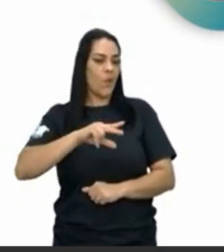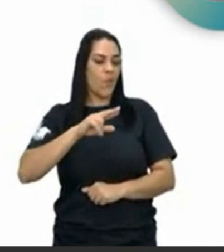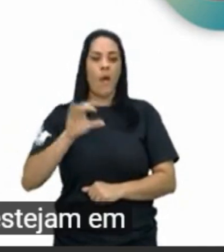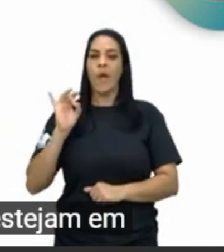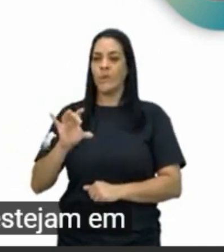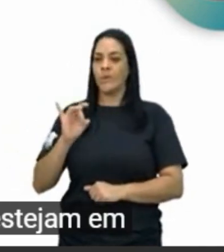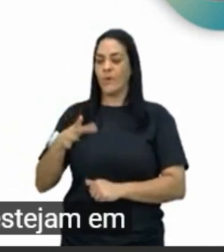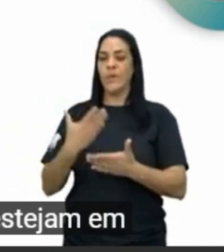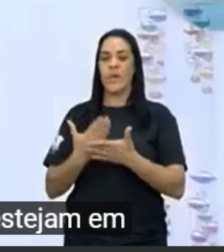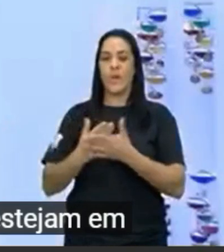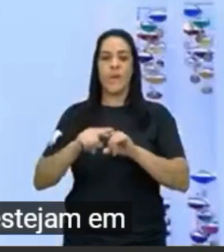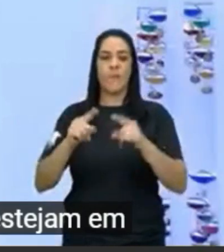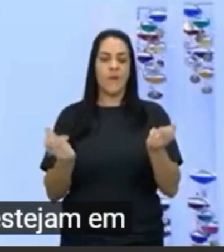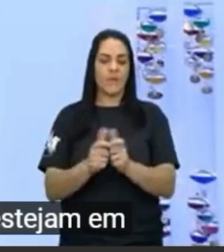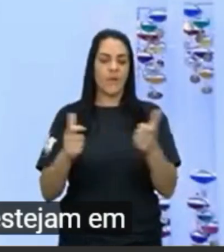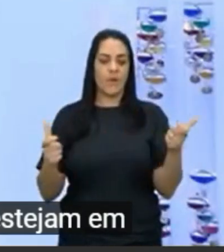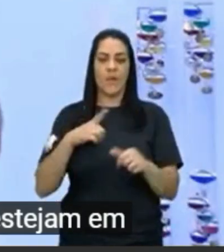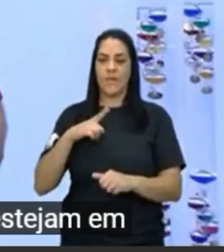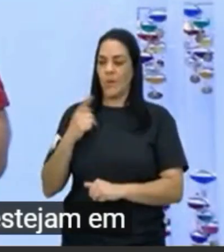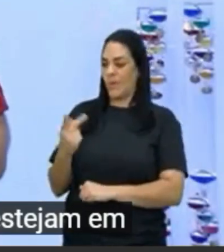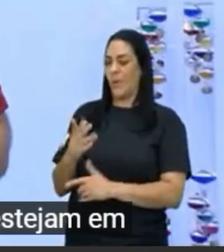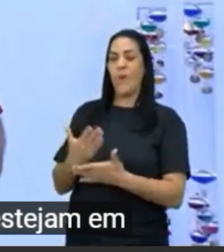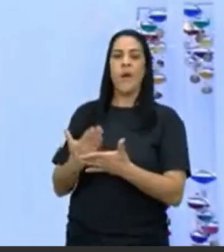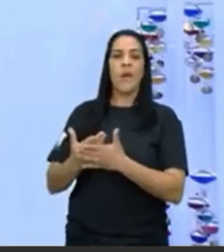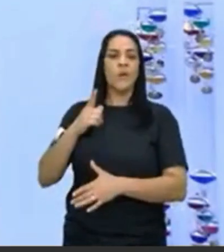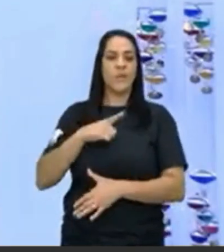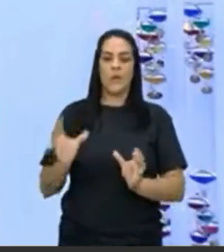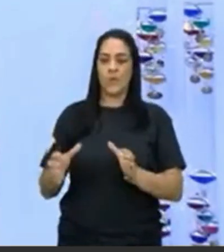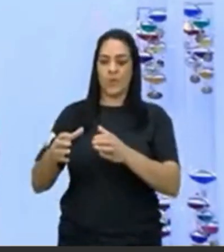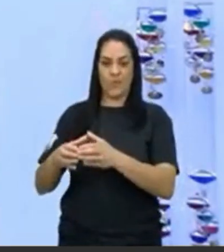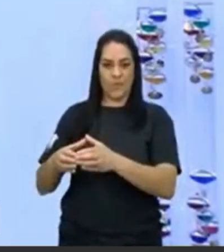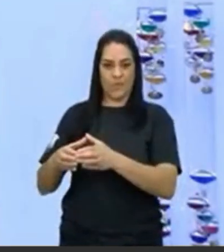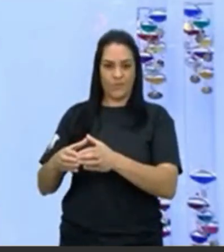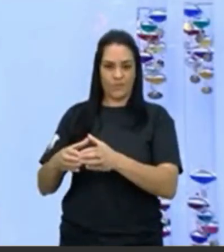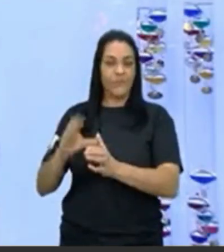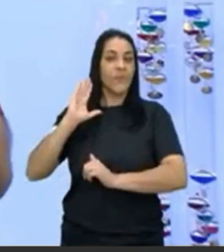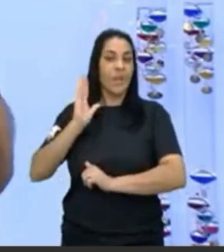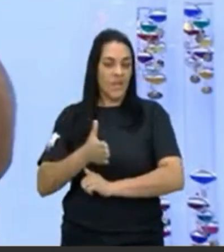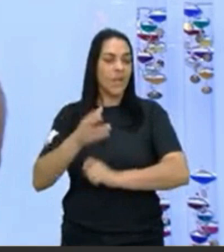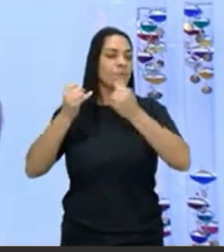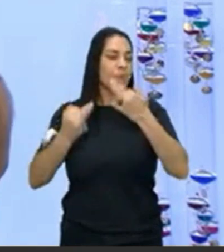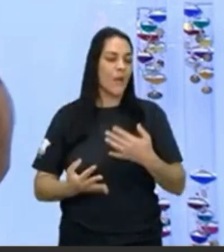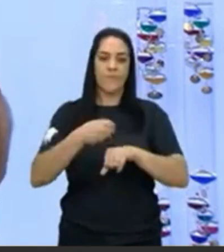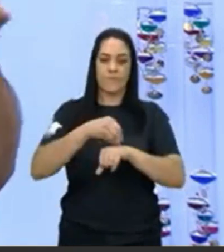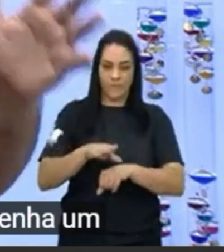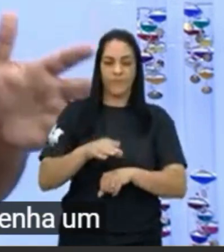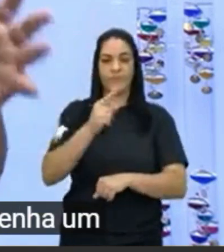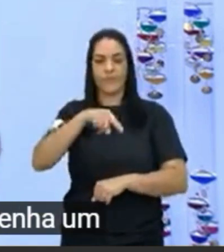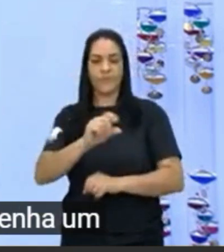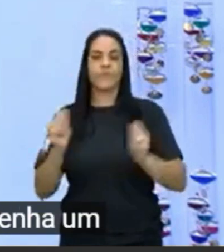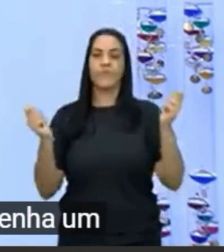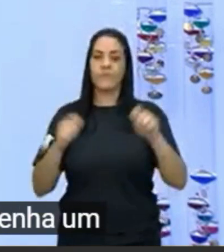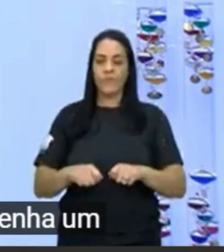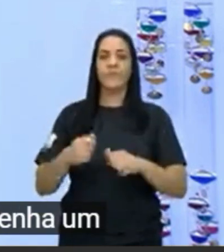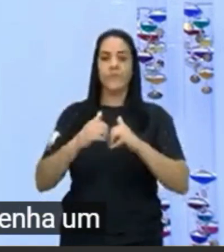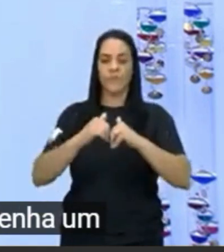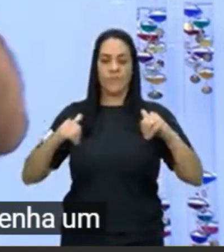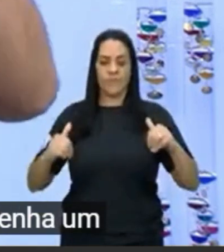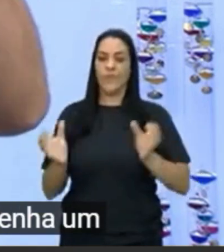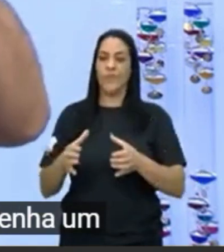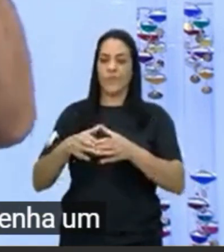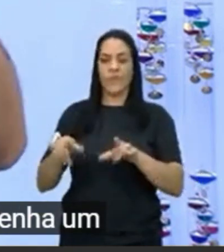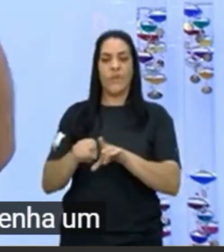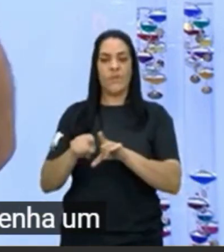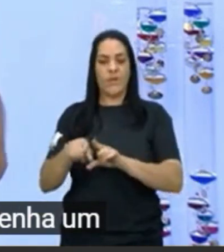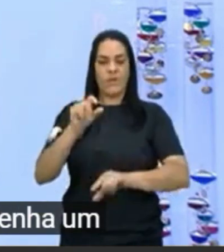não só nessa aula, mas na maioria das aulas de robótica, que os seus alunos estejam em grupos. E como dica, o senhor pode muito bem, além de separá-los em